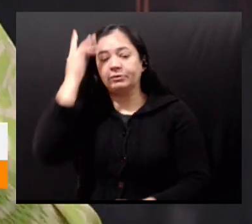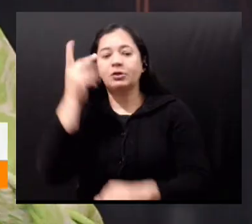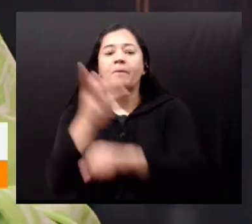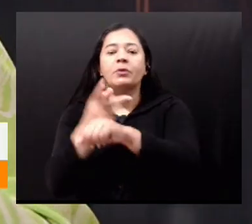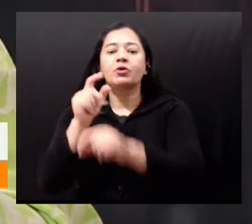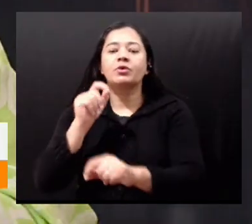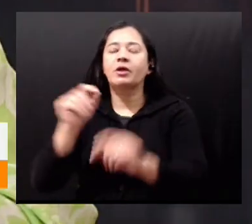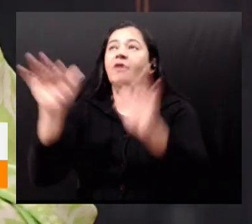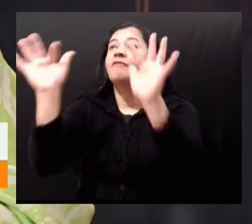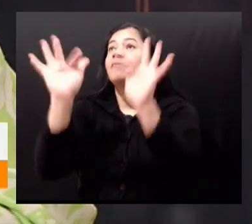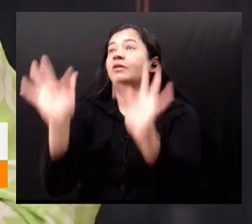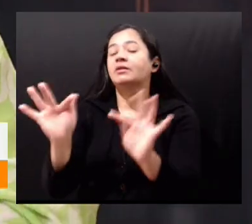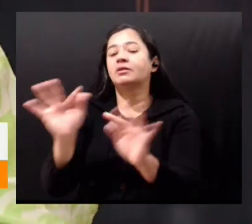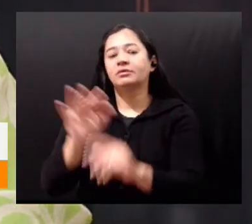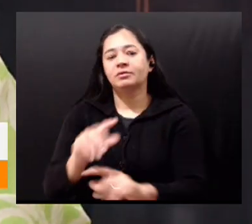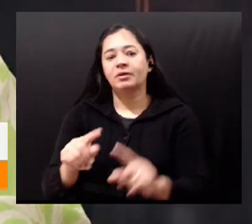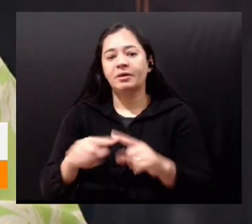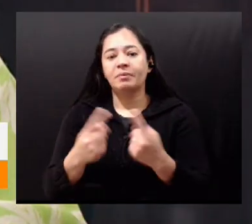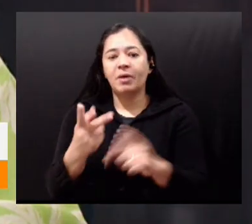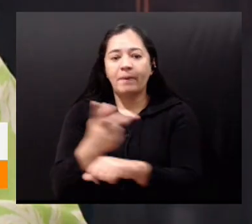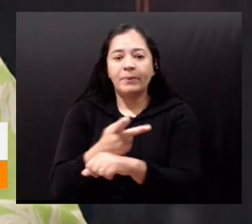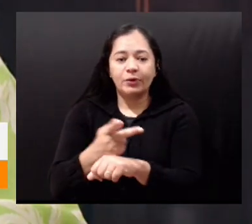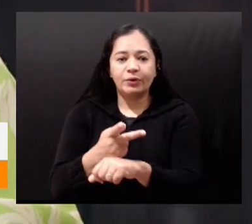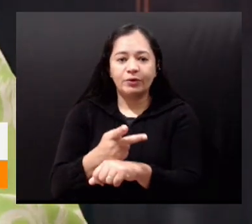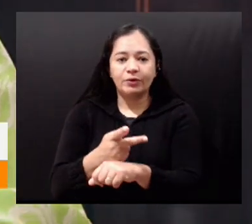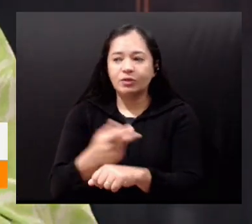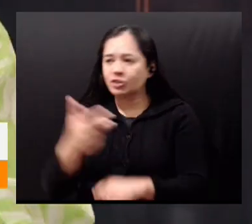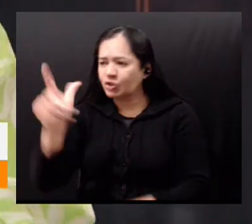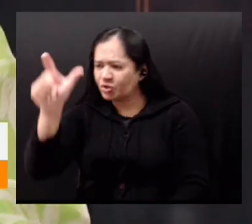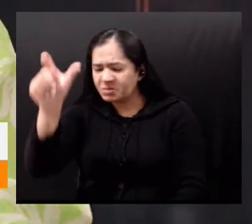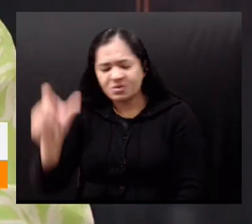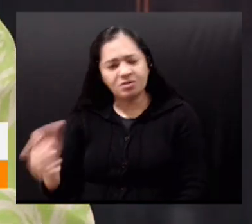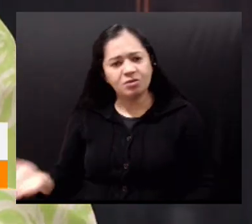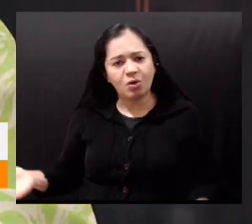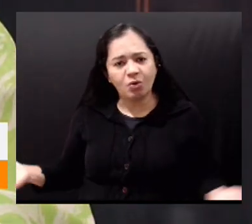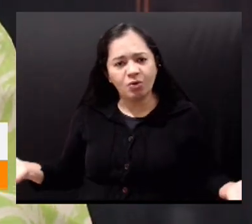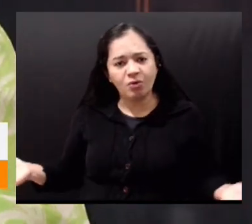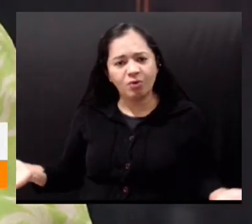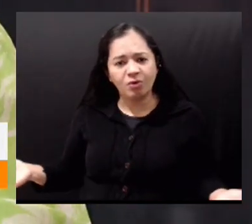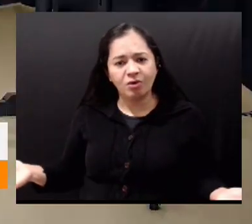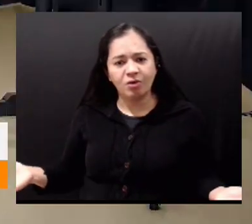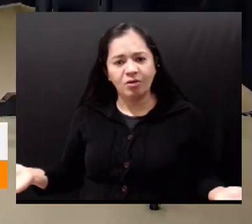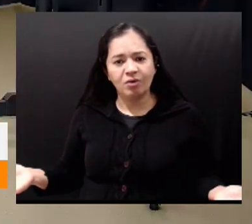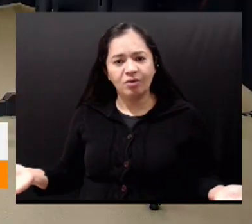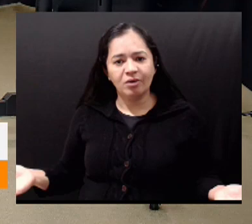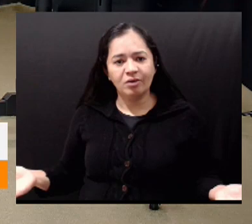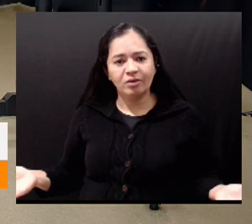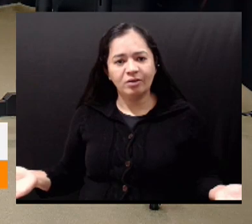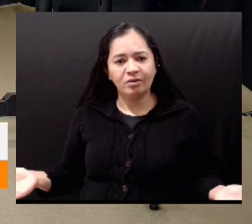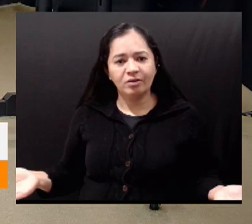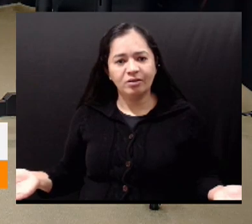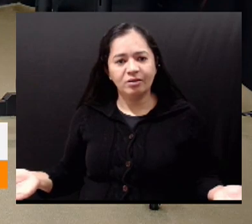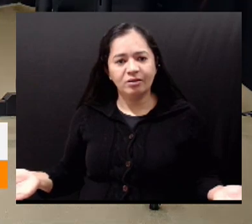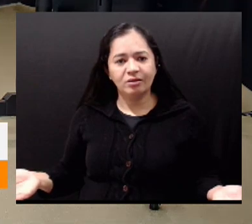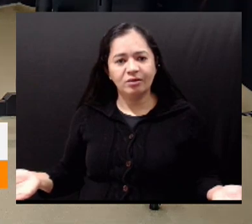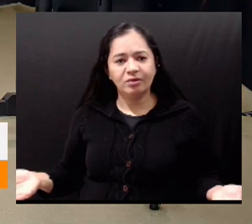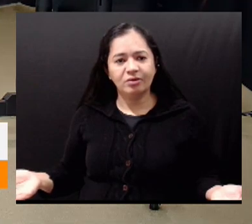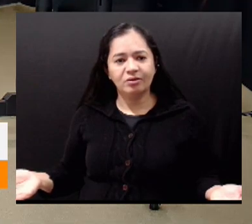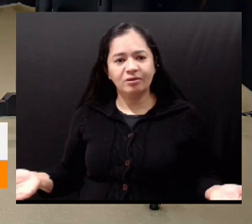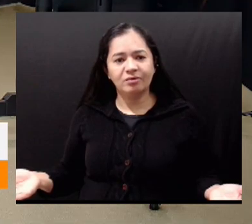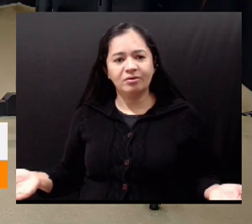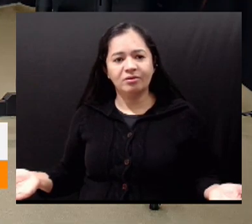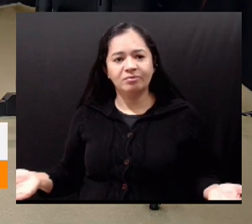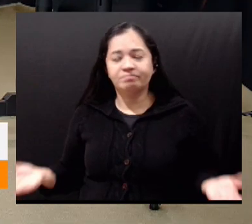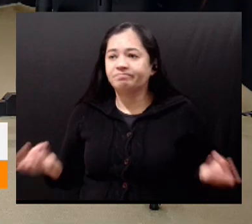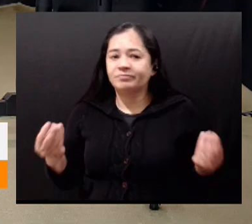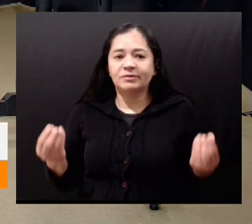felicidade. Mas tá buscando a felicidade no outro? E como No se que o fosse um estado permanente, no né? que E o não outro não é a felicidade